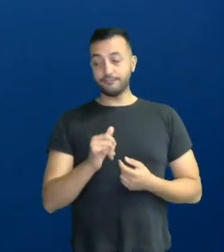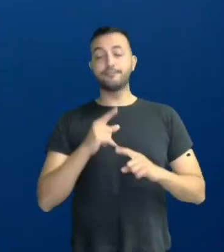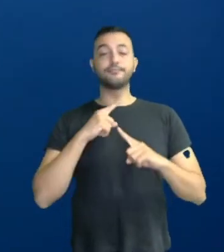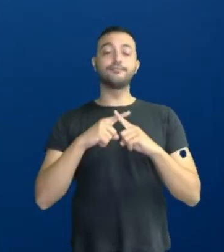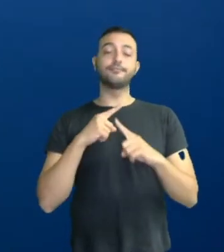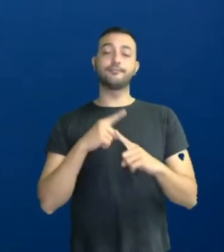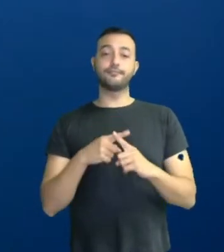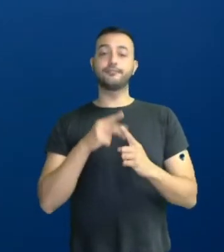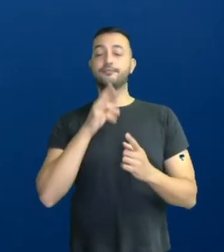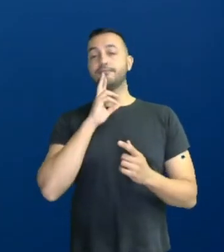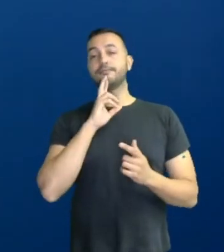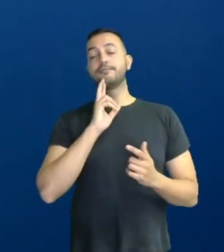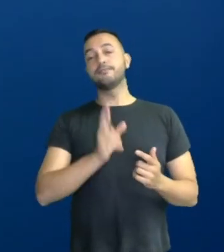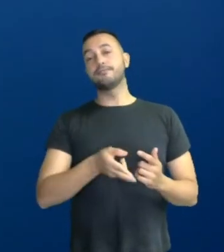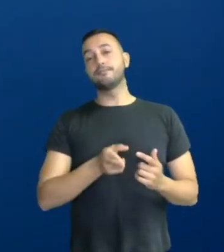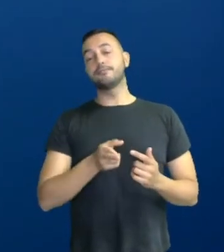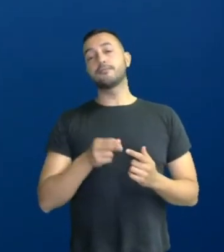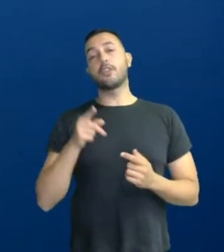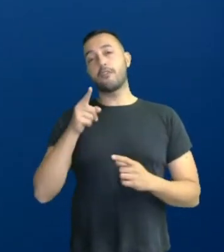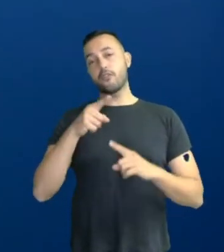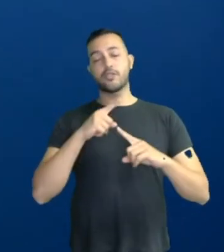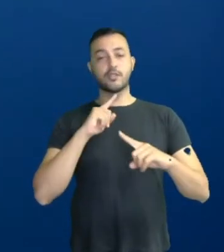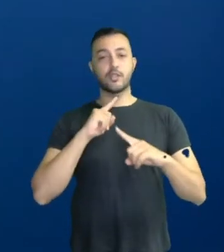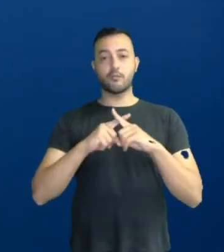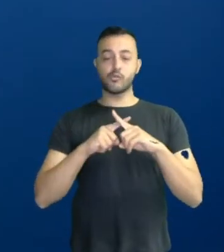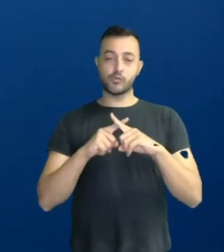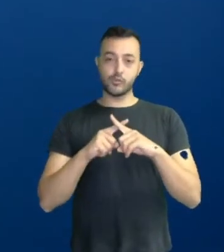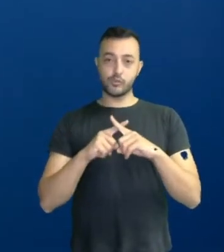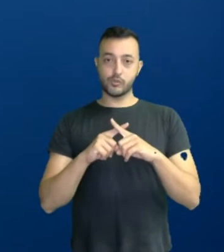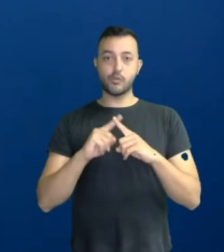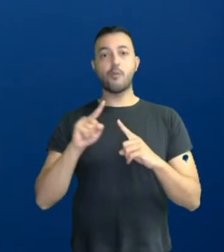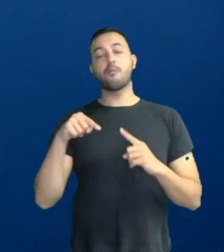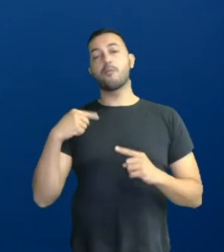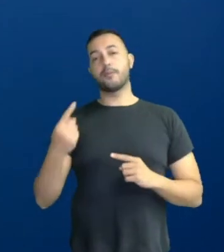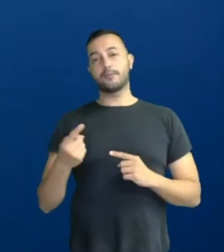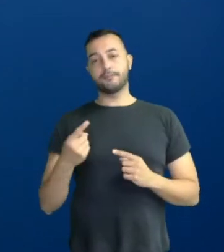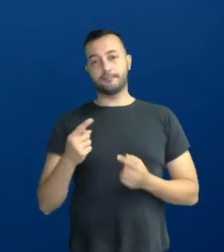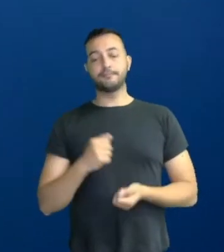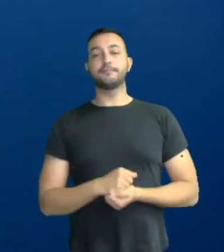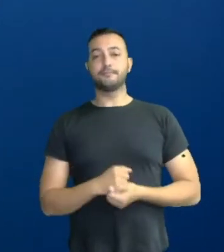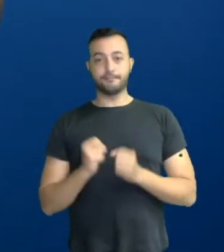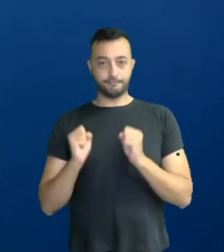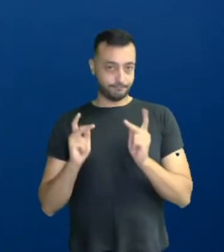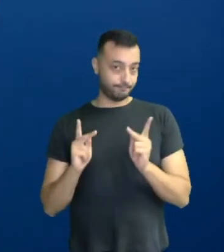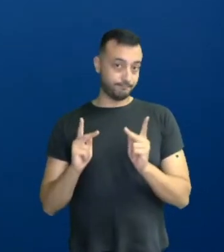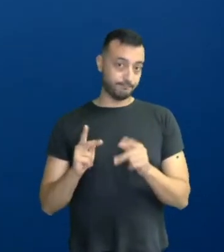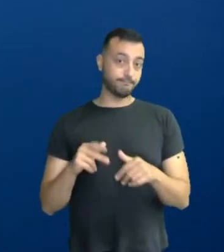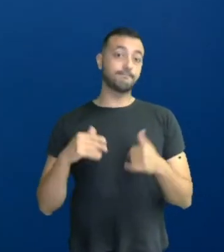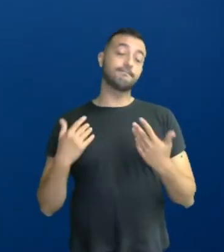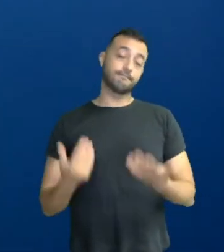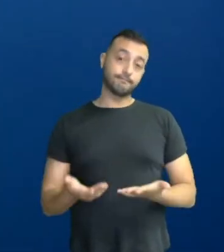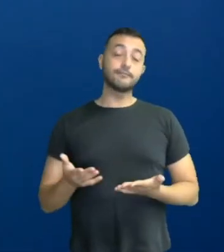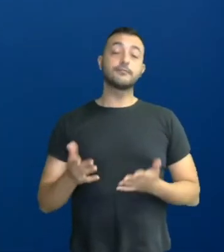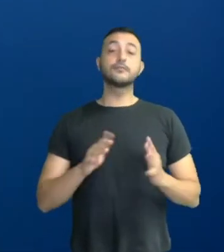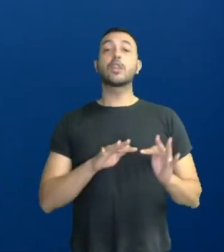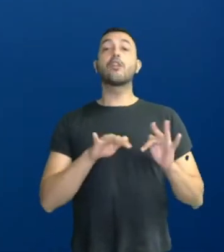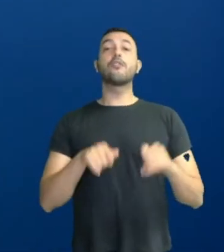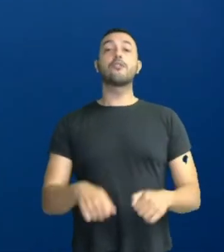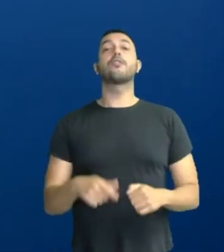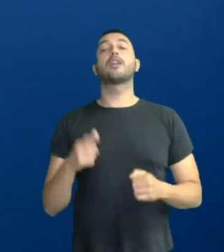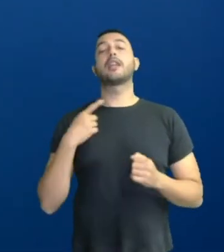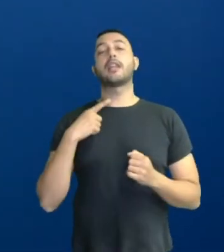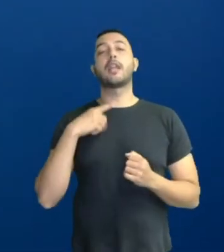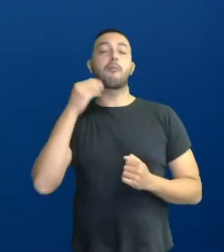multiplicação, o resultado de uma multiplicação, você multiplica com o próximo. Tá ok? Então, nesse caso, no final, vai dar